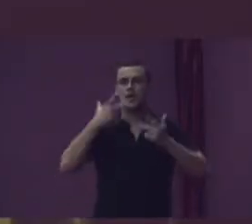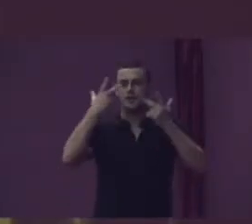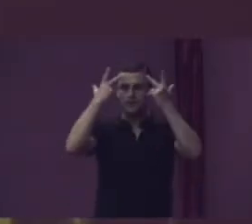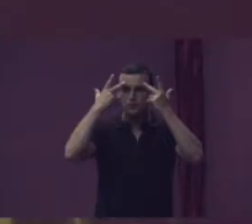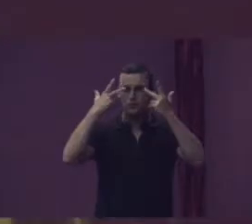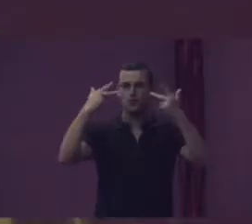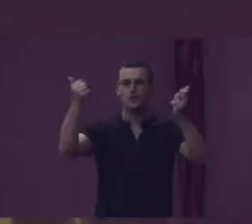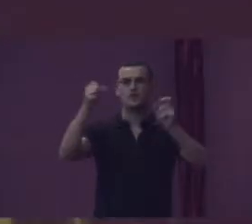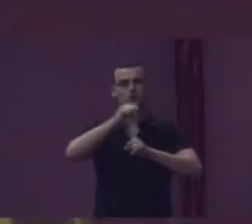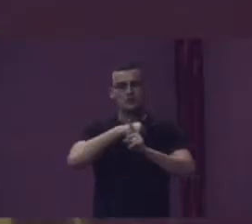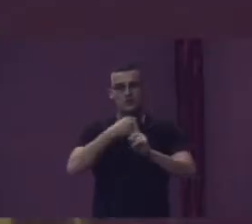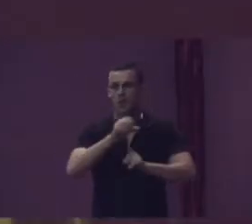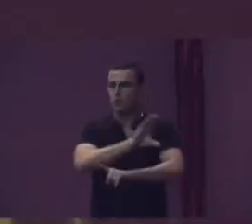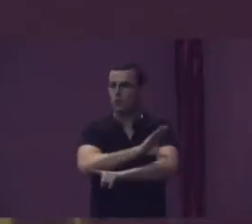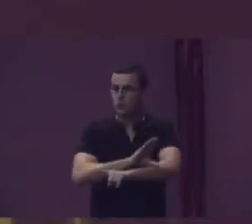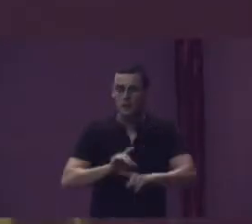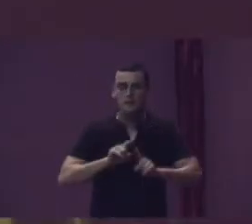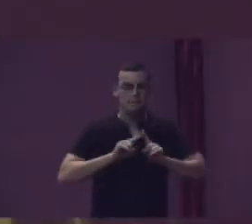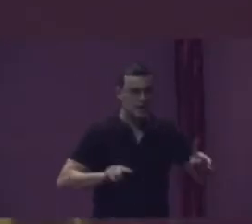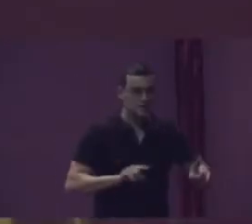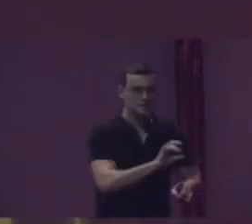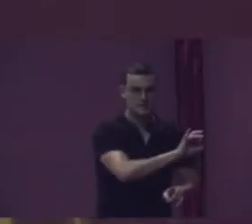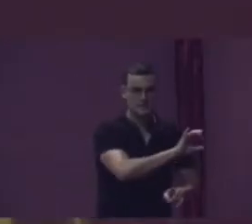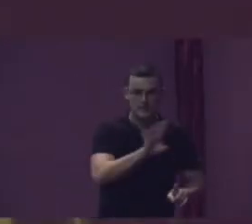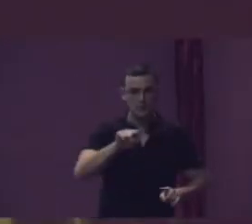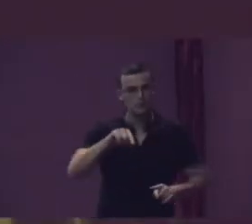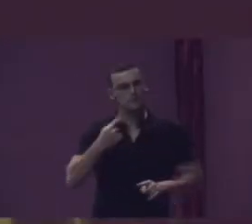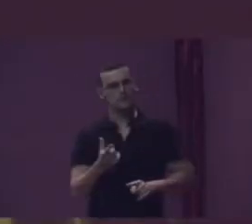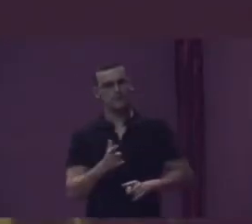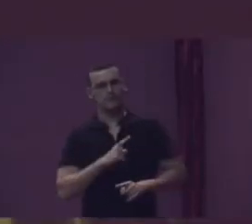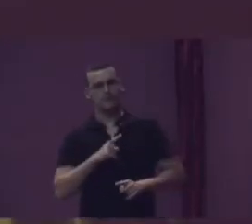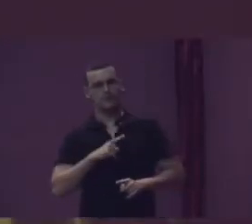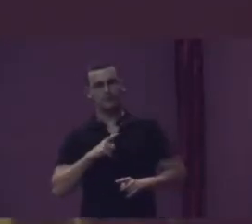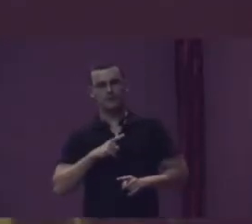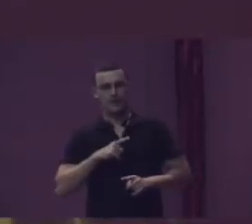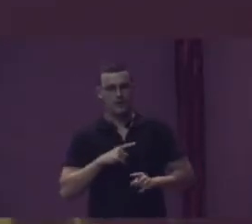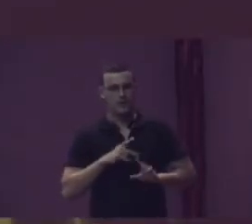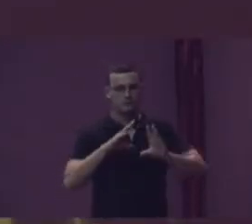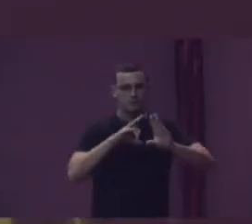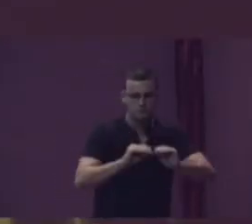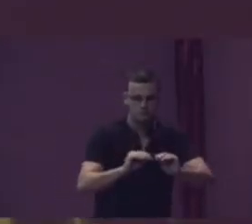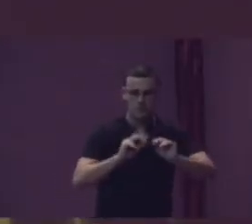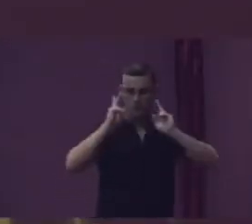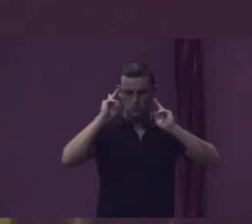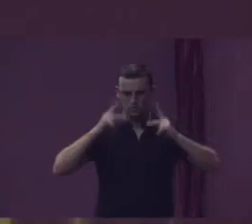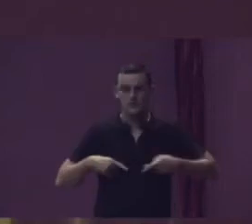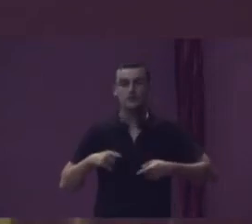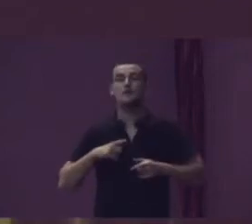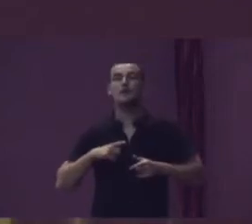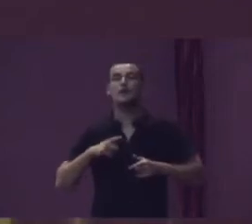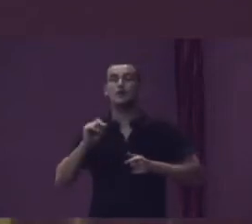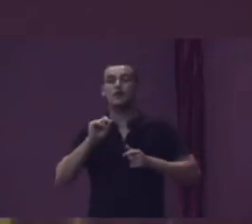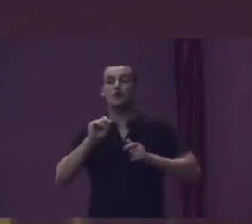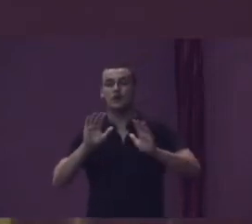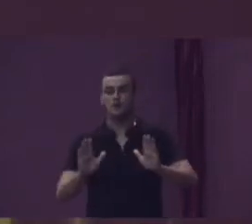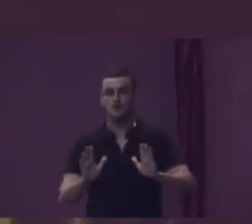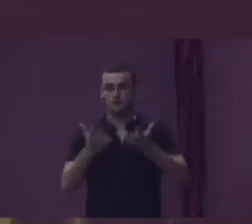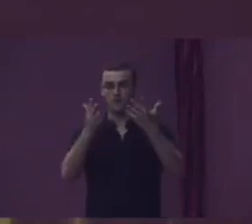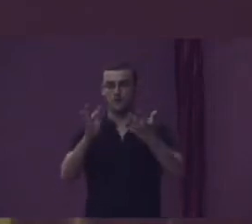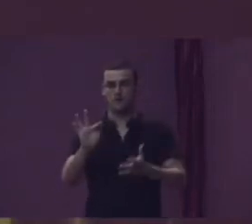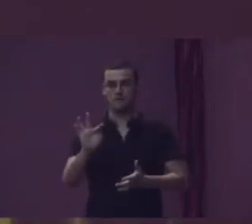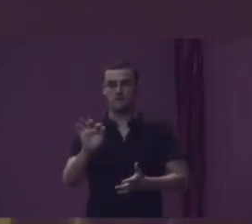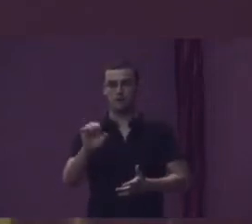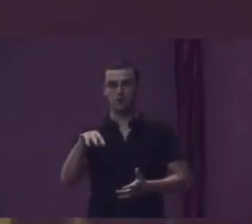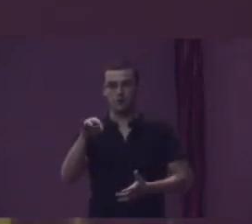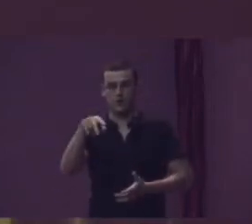Mas cada uma delas oferece abordagens e nuances um pouco diferentes para o fenômeno do risco como socialmente construído. A